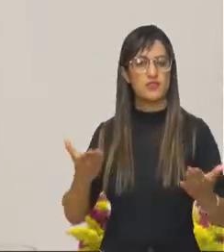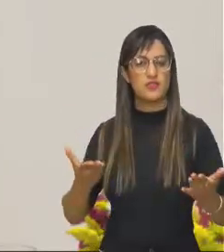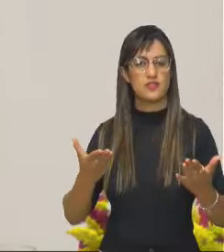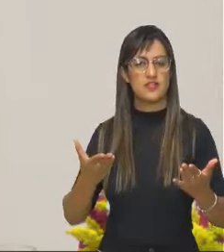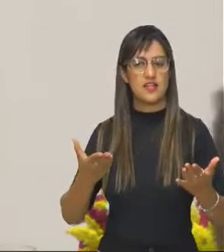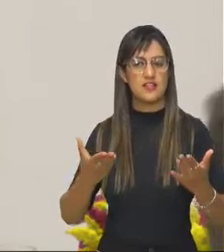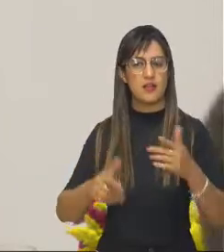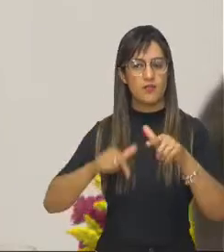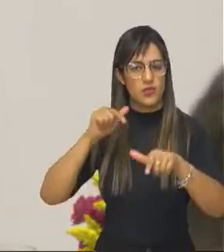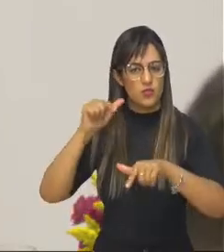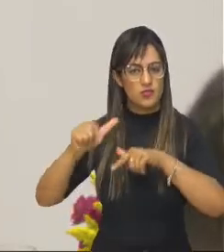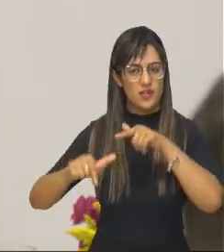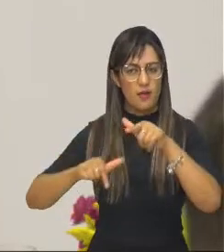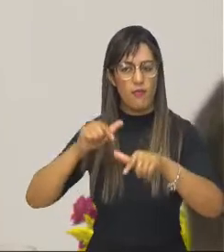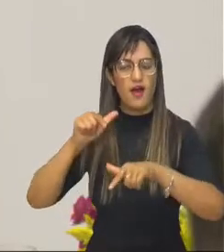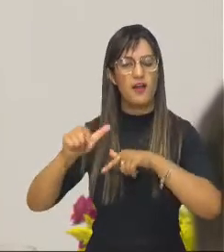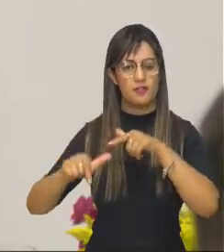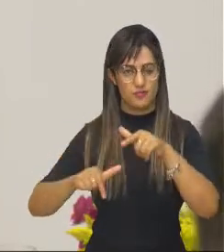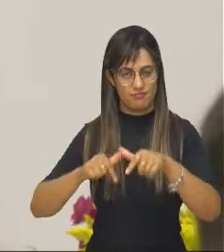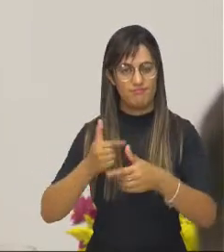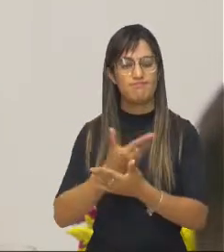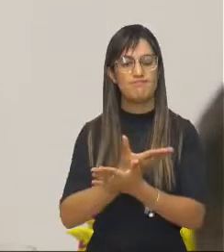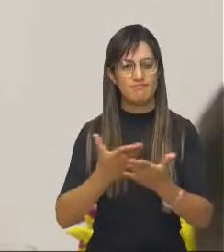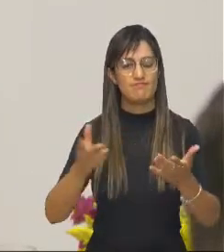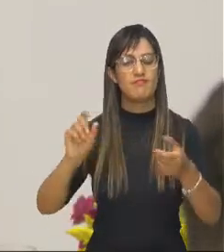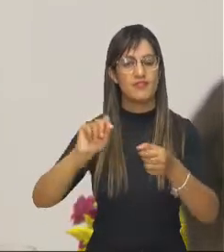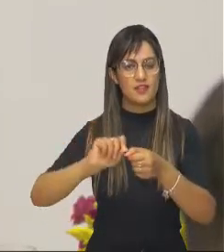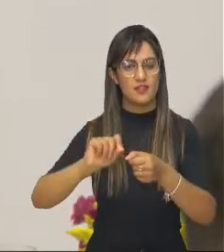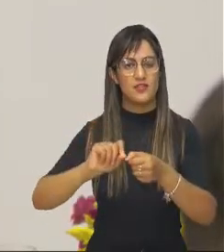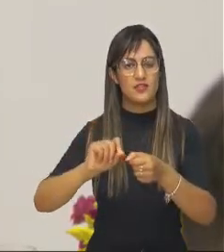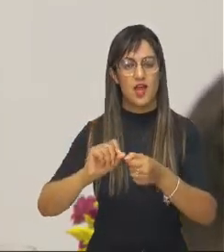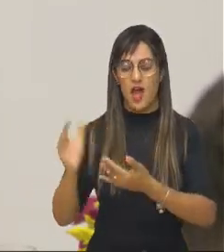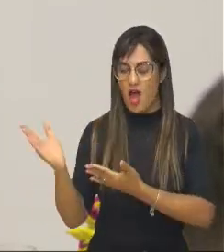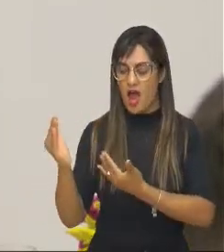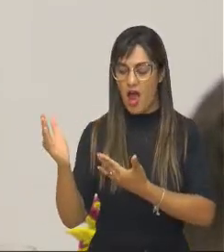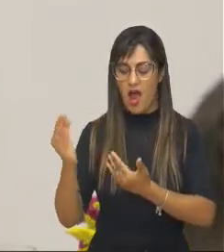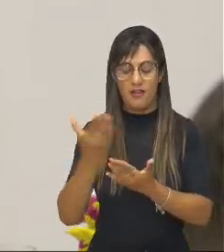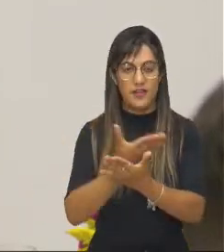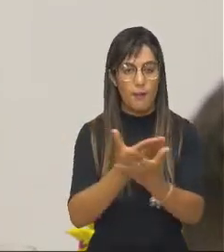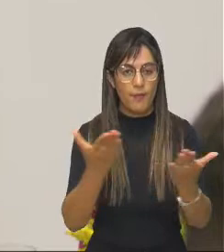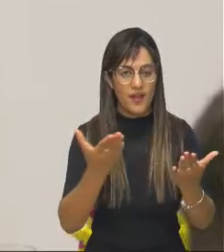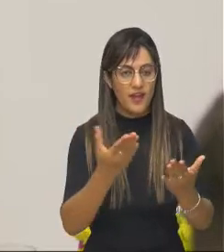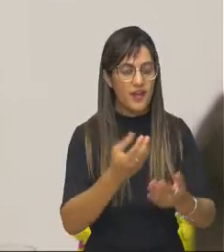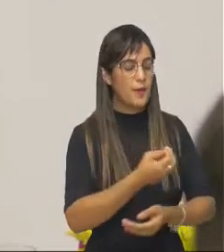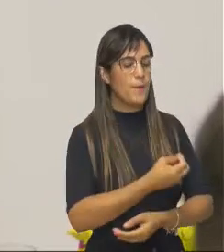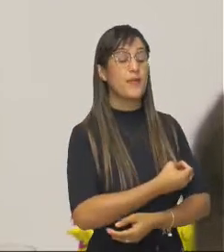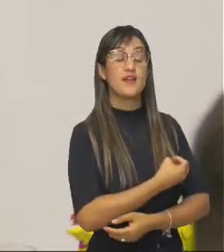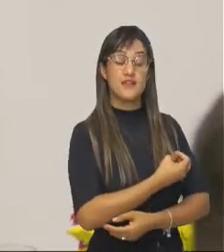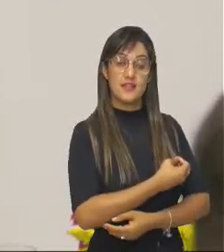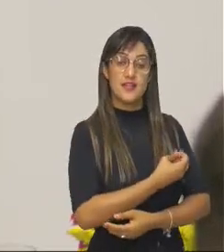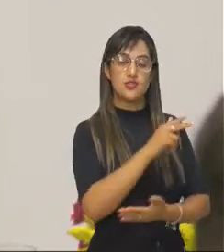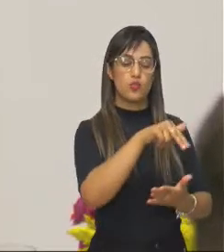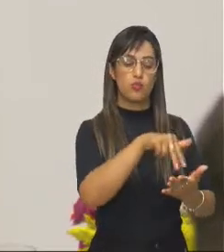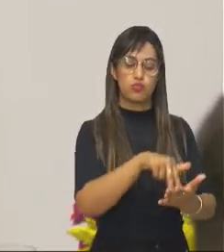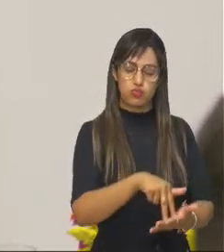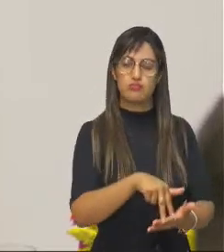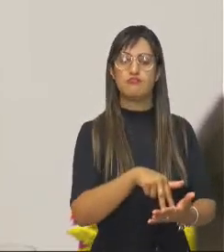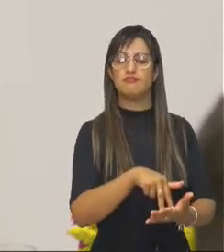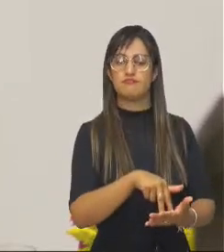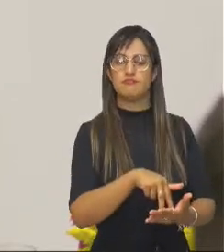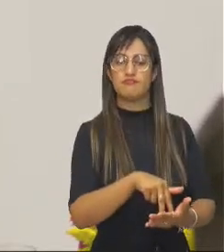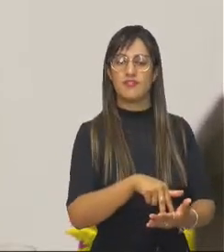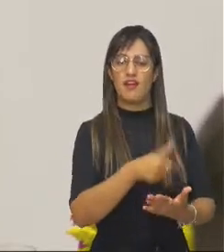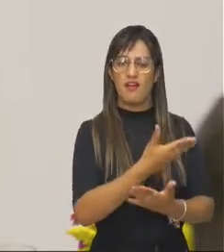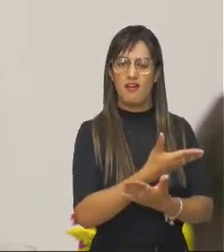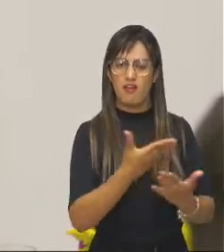funções que vocês desenvolvem. A juventude de vocês está bem aí, ó, presente. Vocês, quando tiverem a meia-idade, vocês